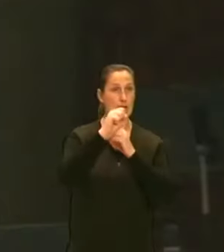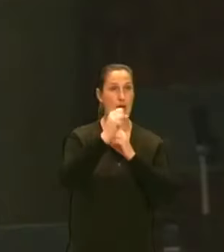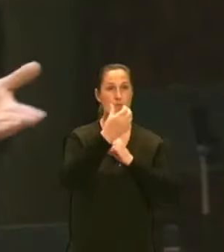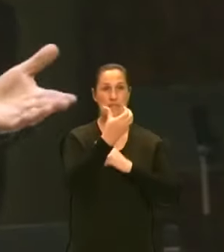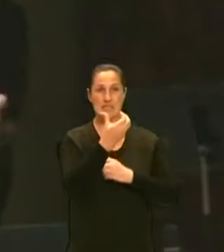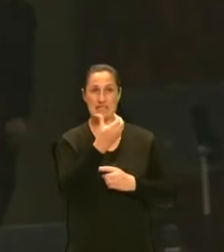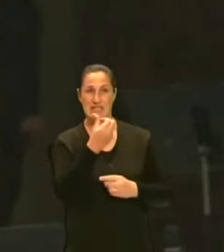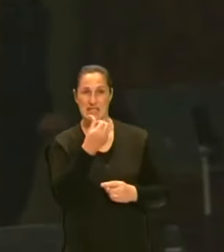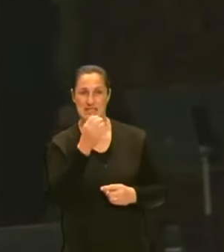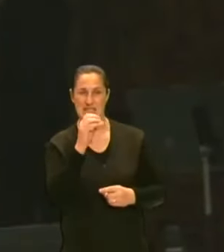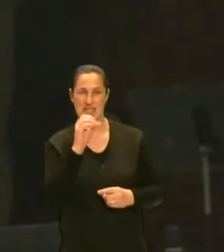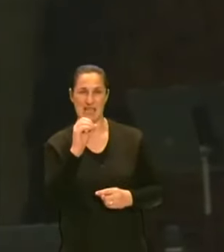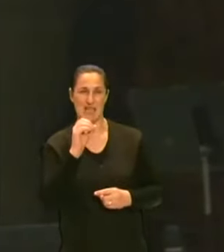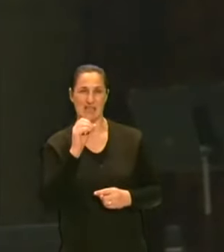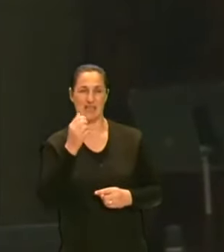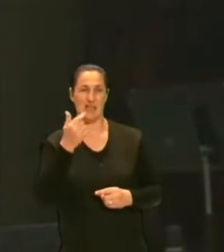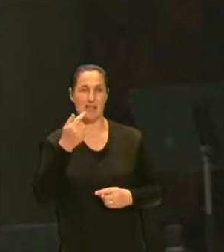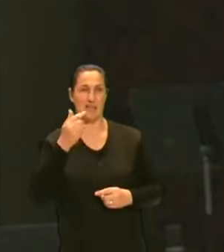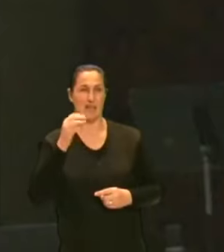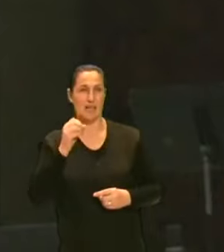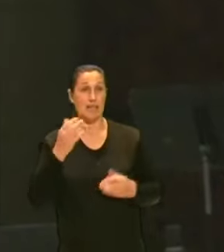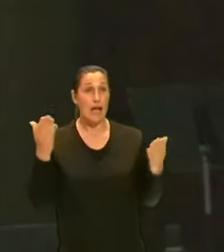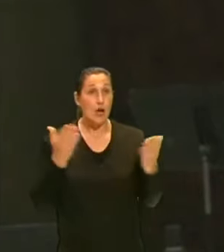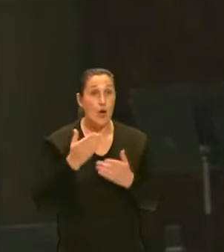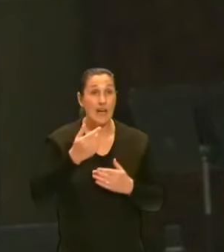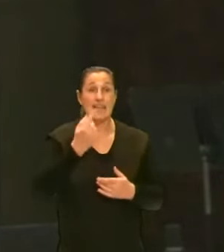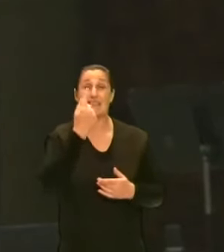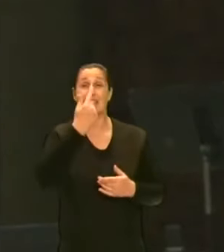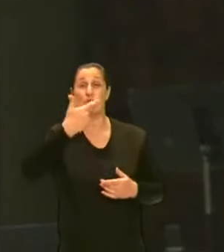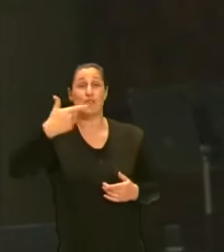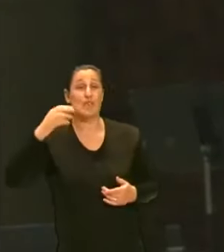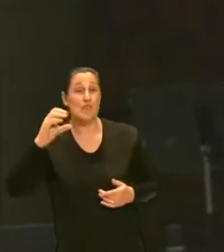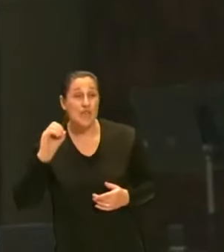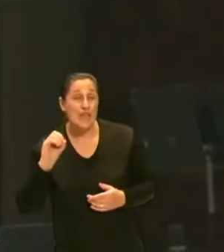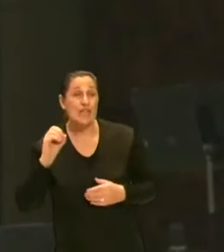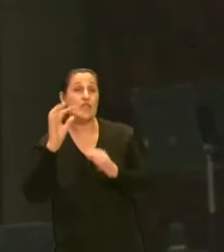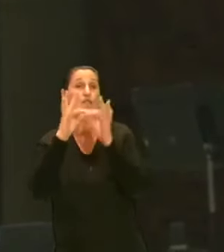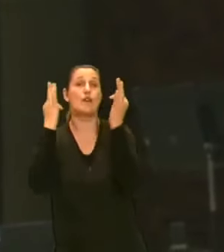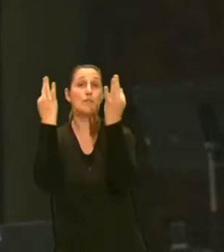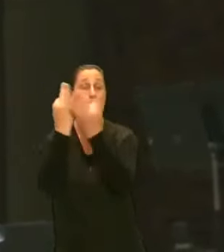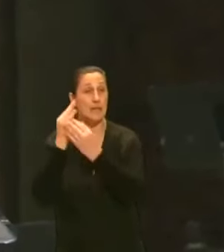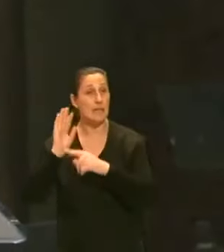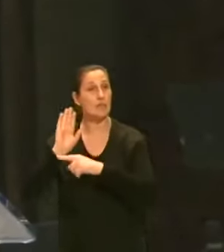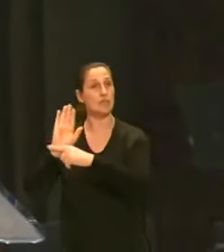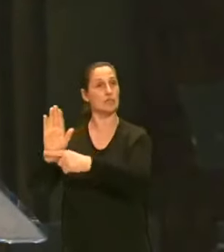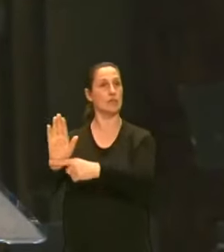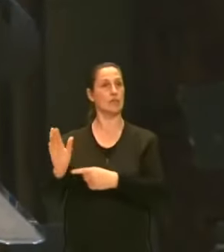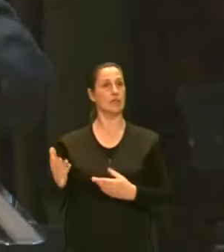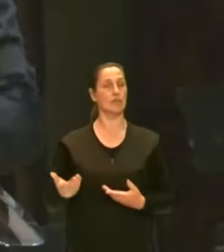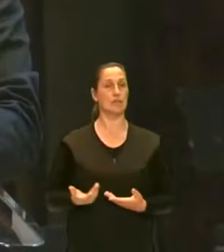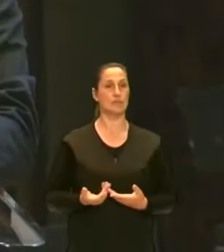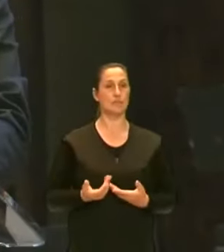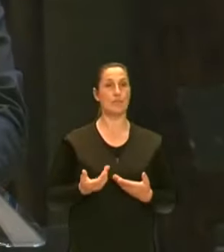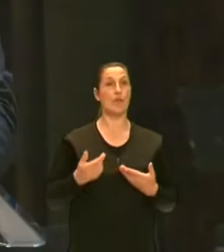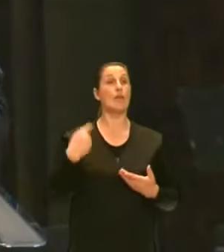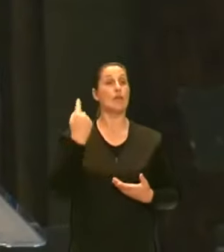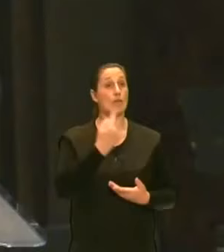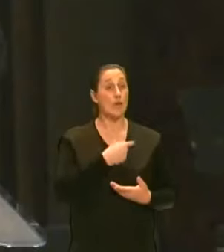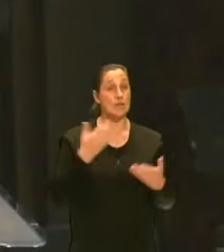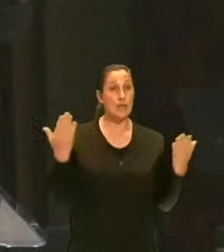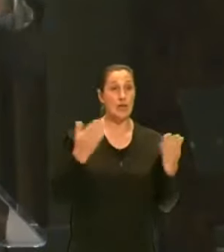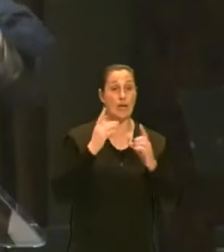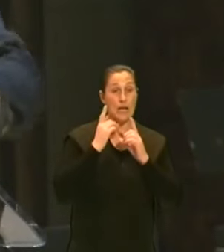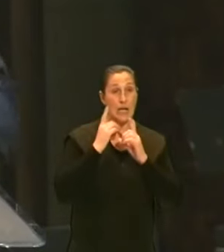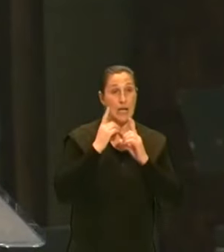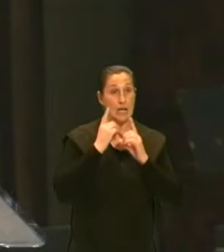com 120 praticamente. A nossa equipe de voluntários, que era 4, está quase 20. Nós acabamos de fazer uma classe de discipulado com